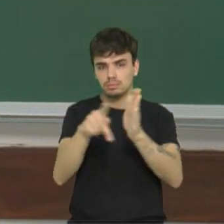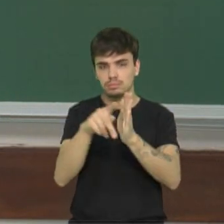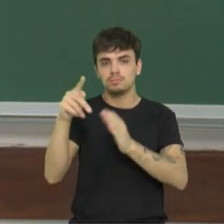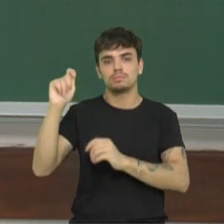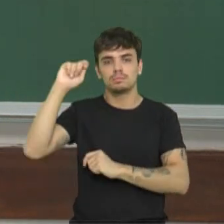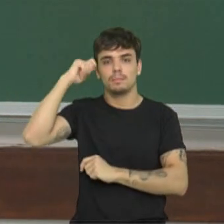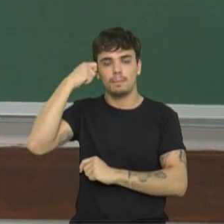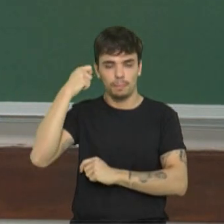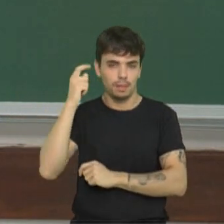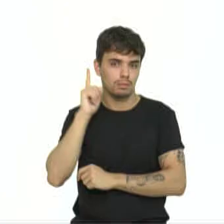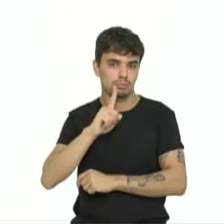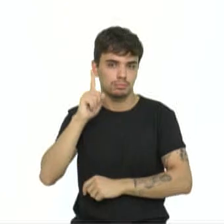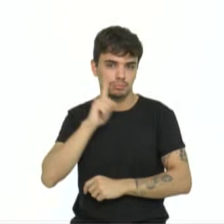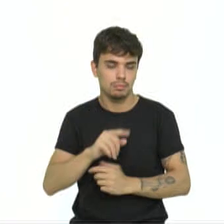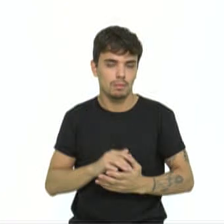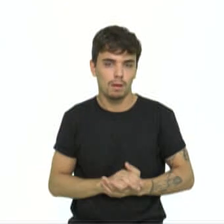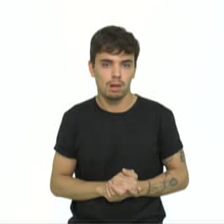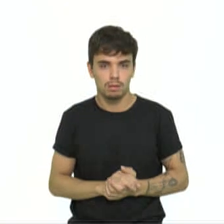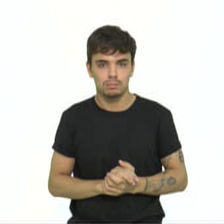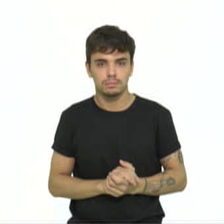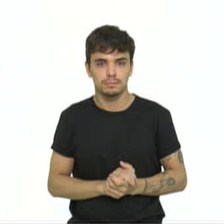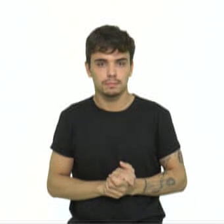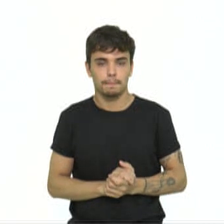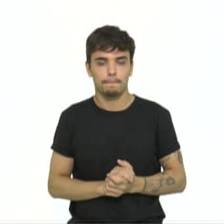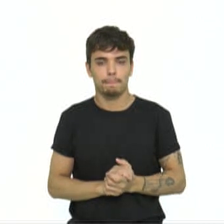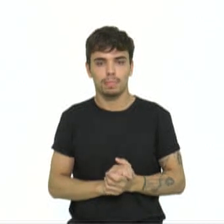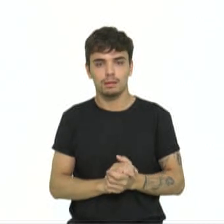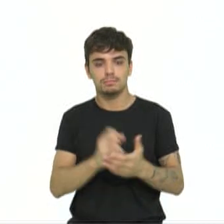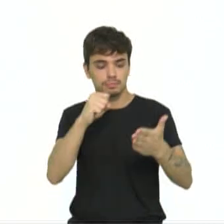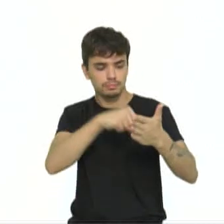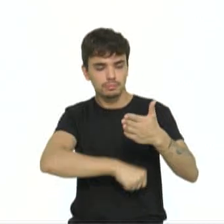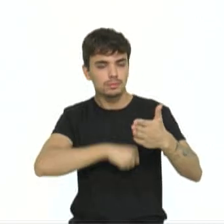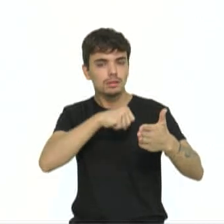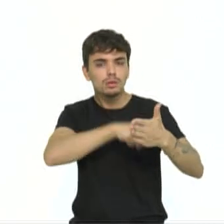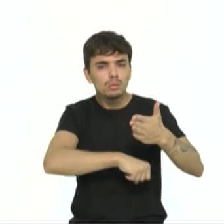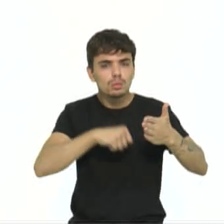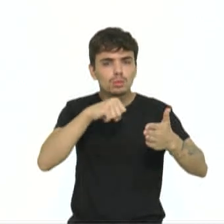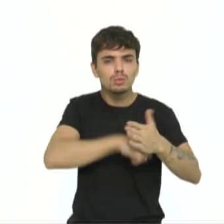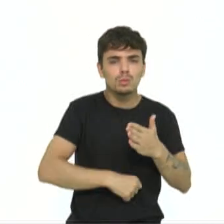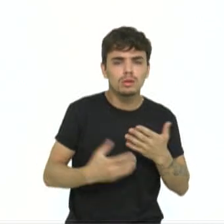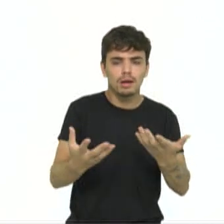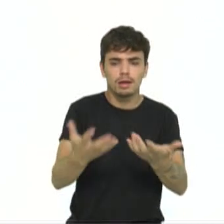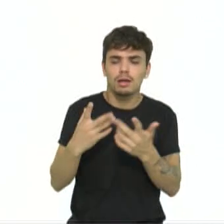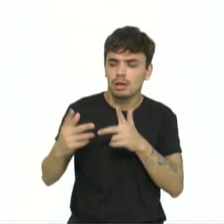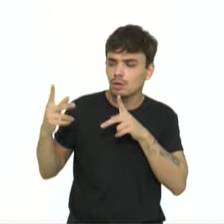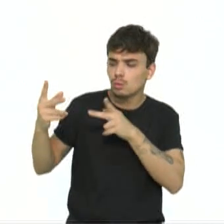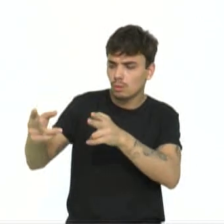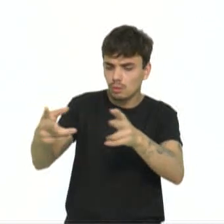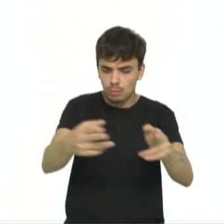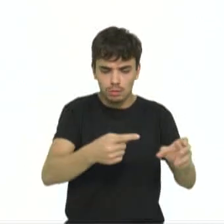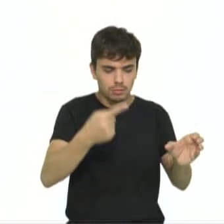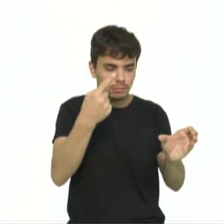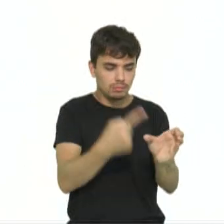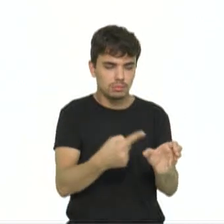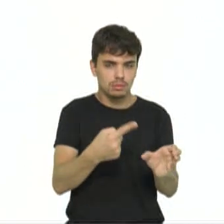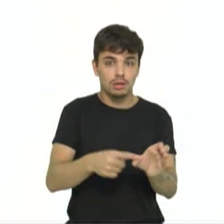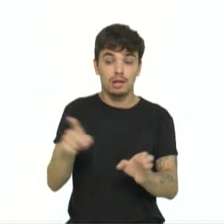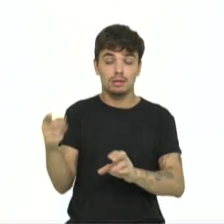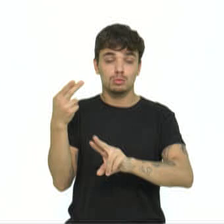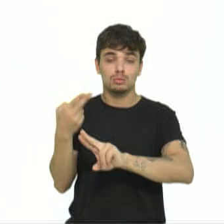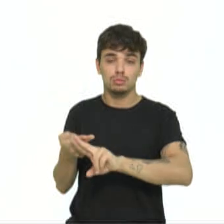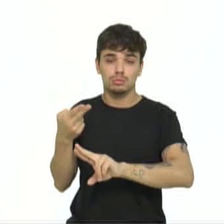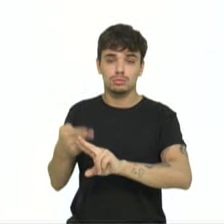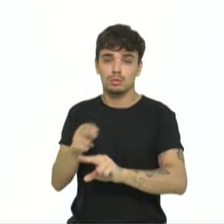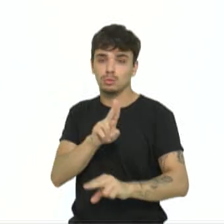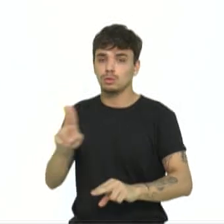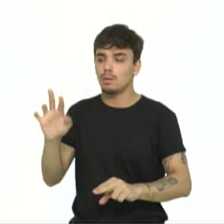tá? Na luta por uma real cidadania, eles começam a fazer uso da palavra funk.